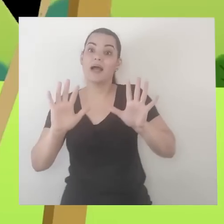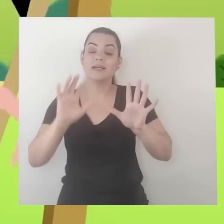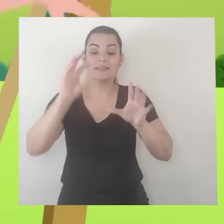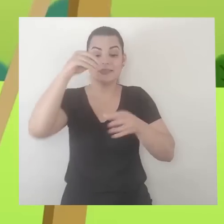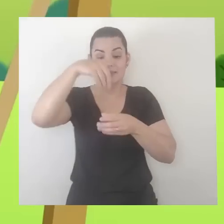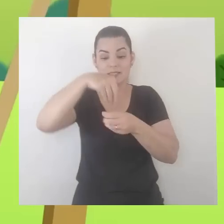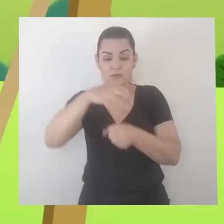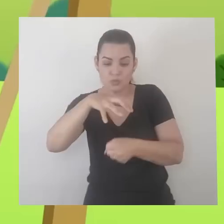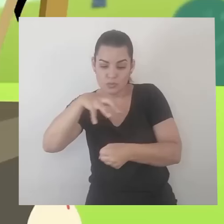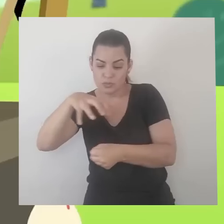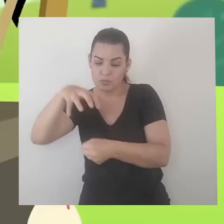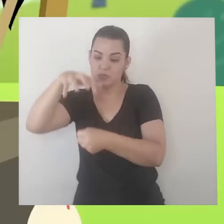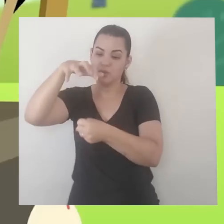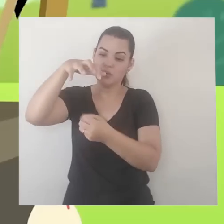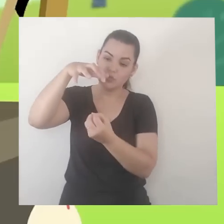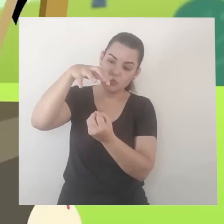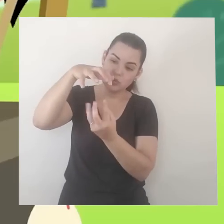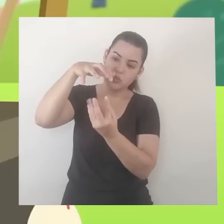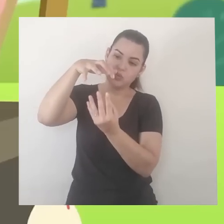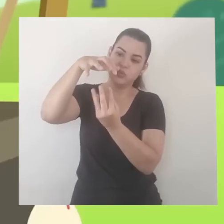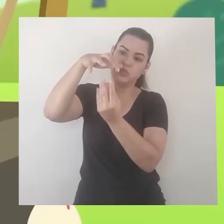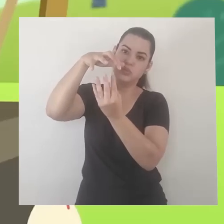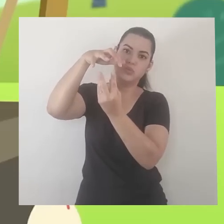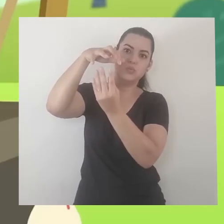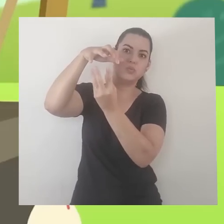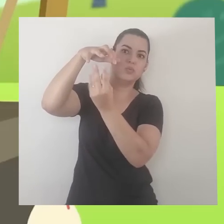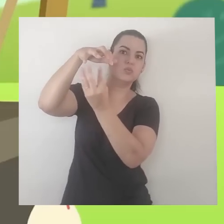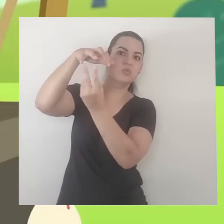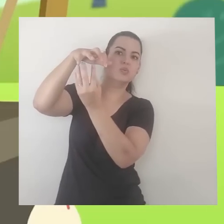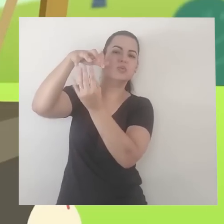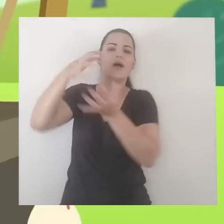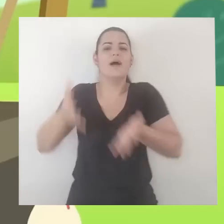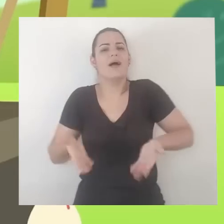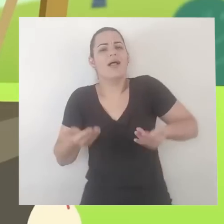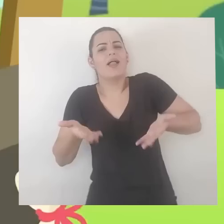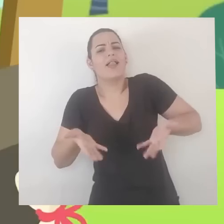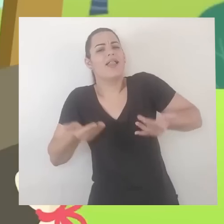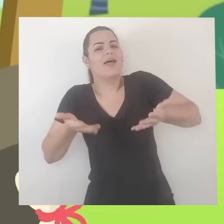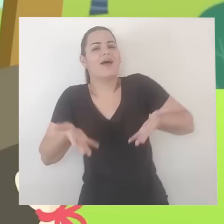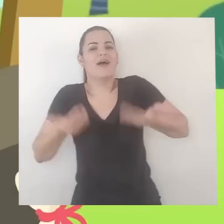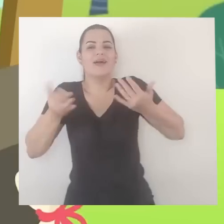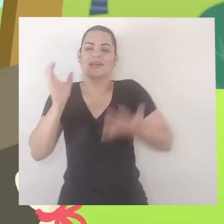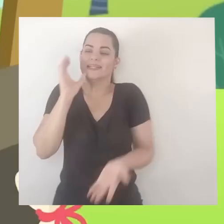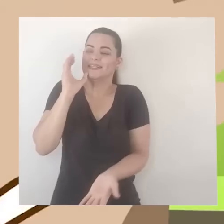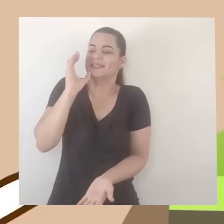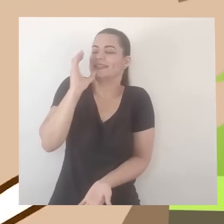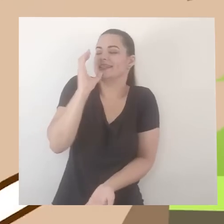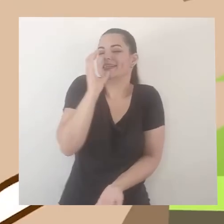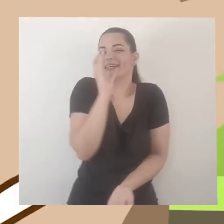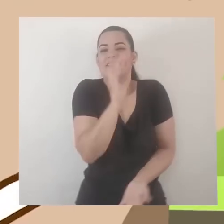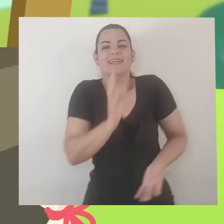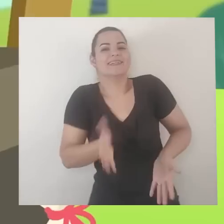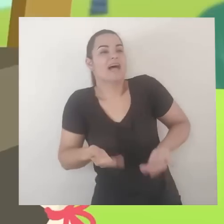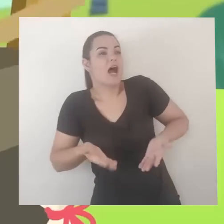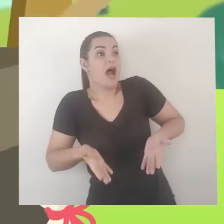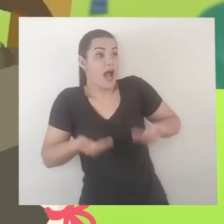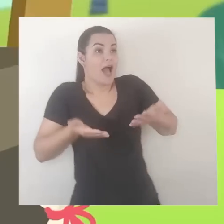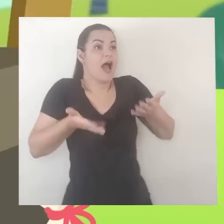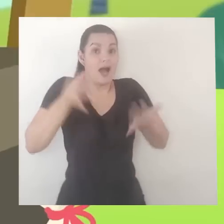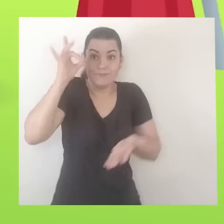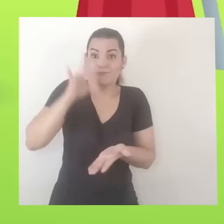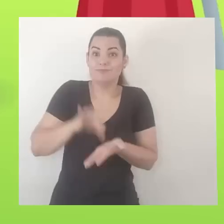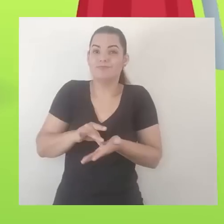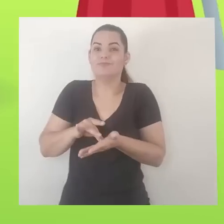Já o ar de dentro do balão é leve e quente. Tão leve e tão